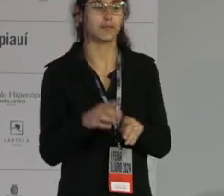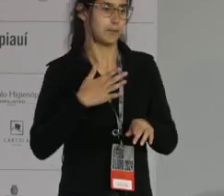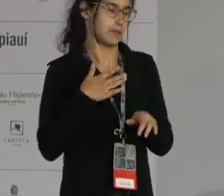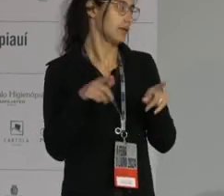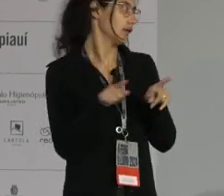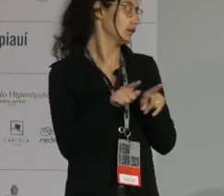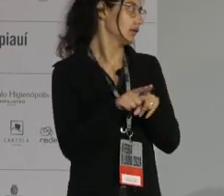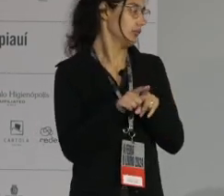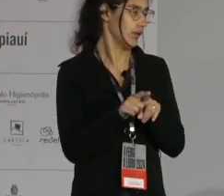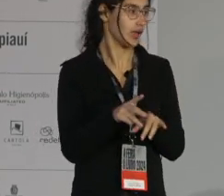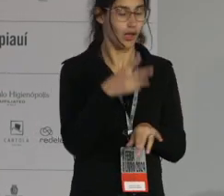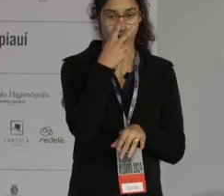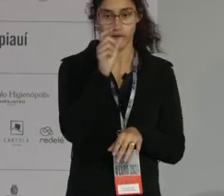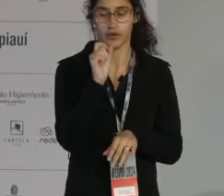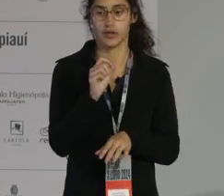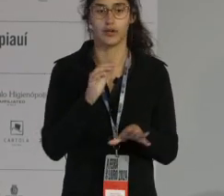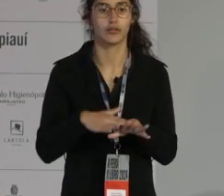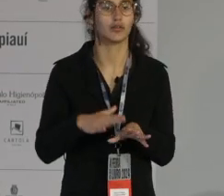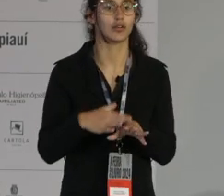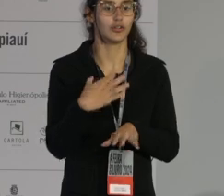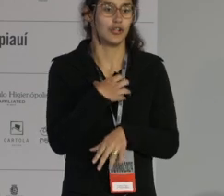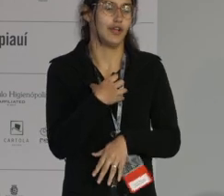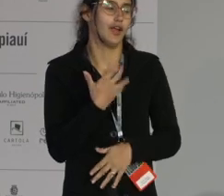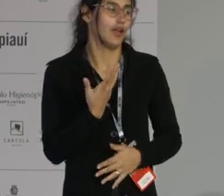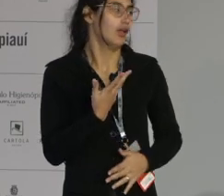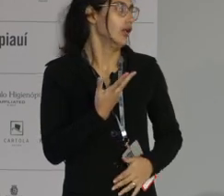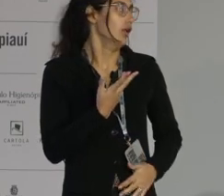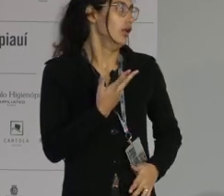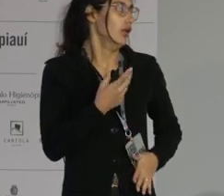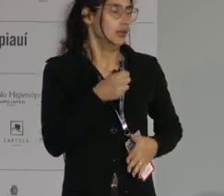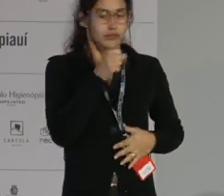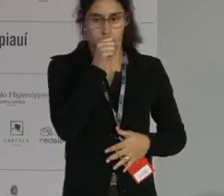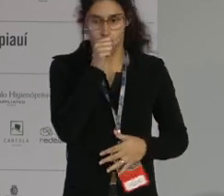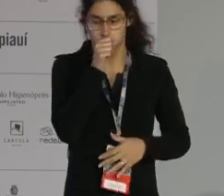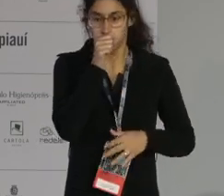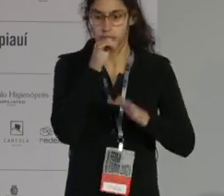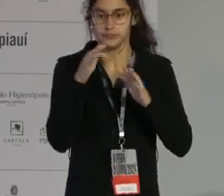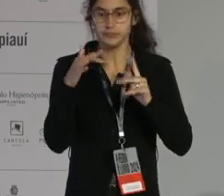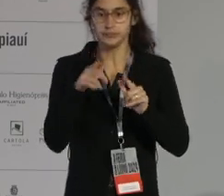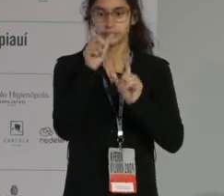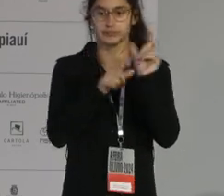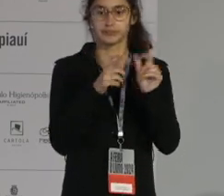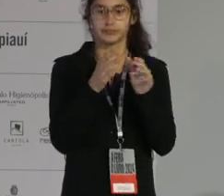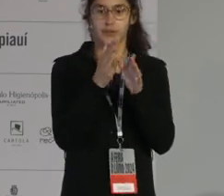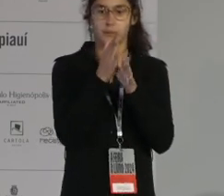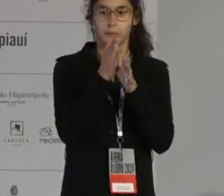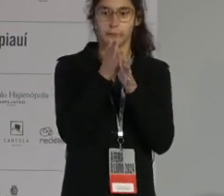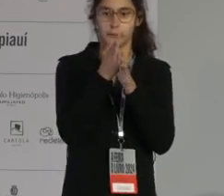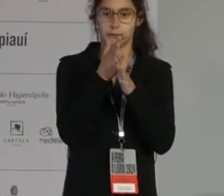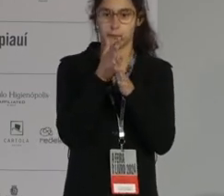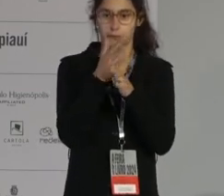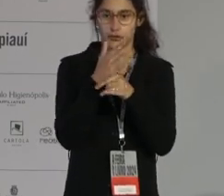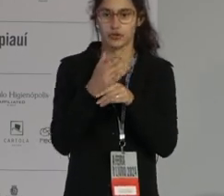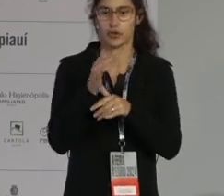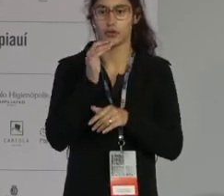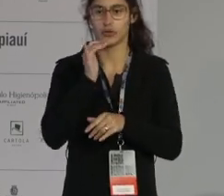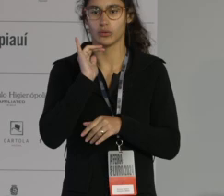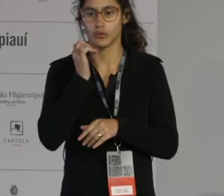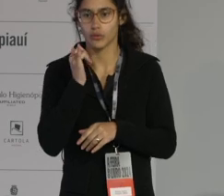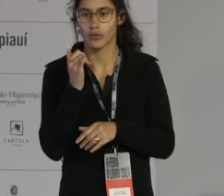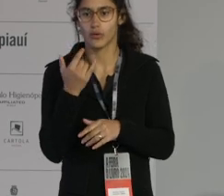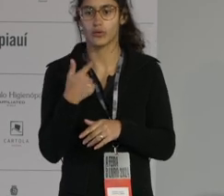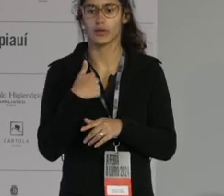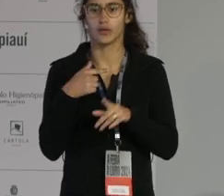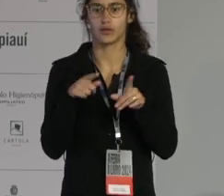pouco. Eu acho que ficou um pouco assim, acho que tem... Está todo mundo um pouco meio perdido nos contos, e